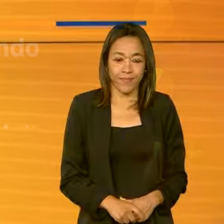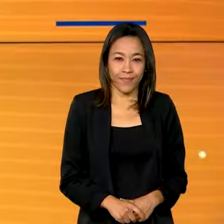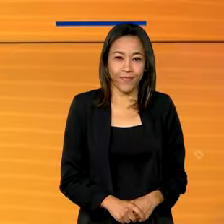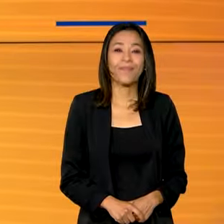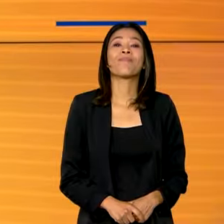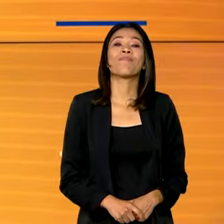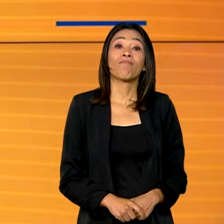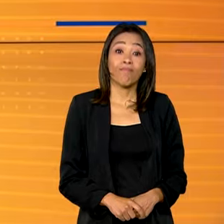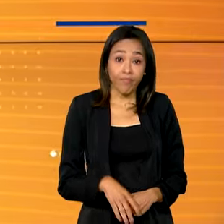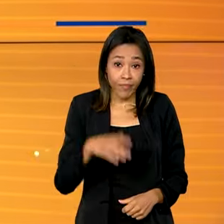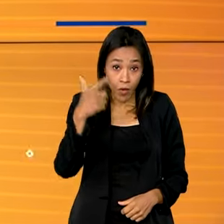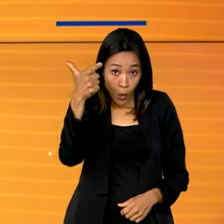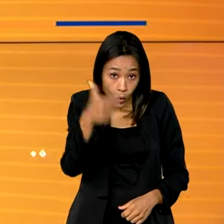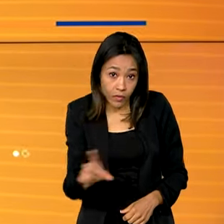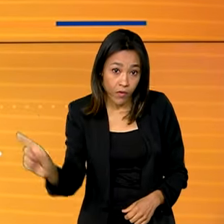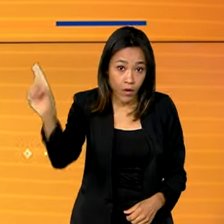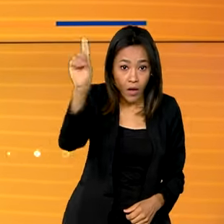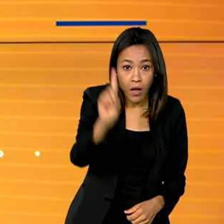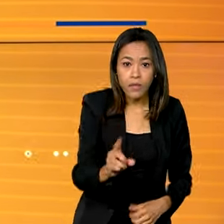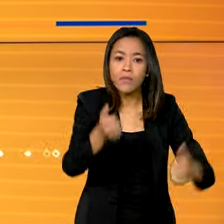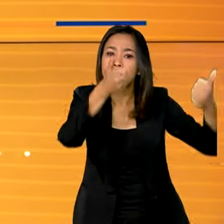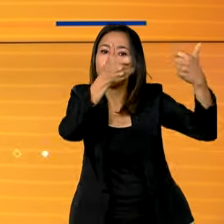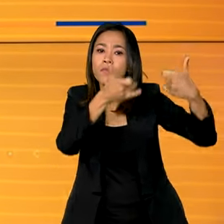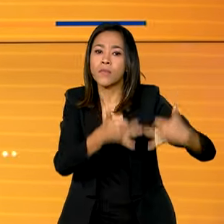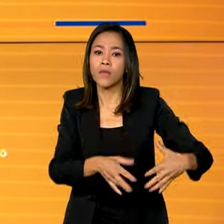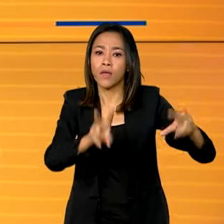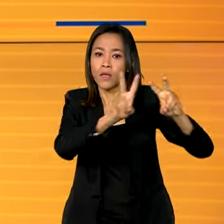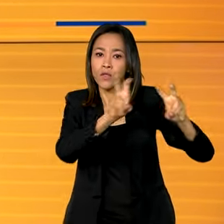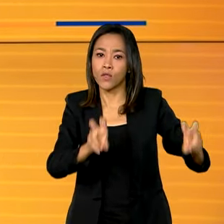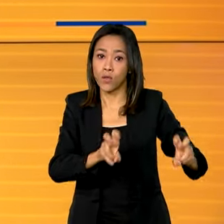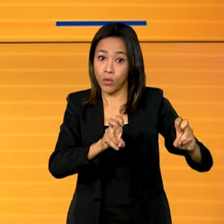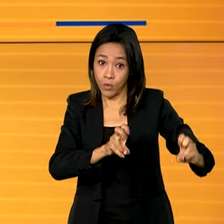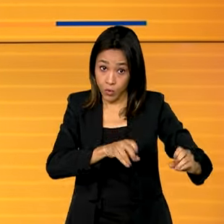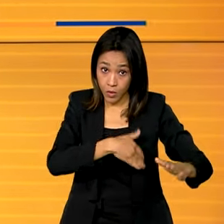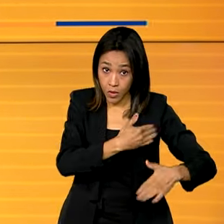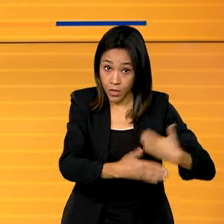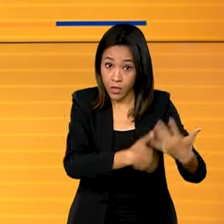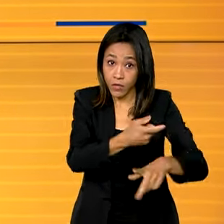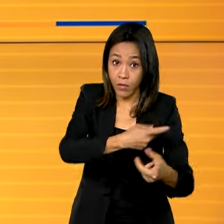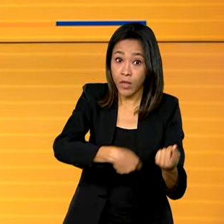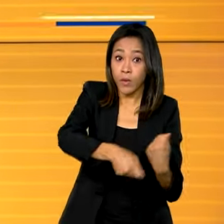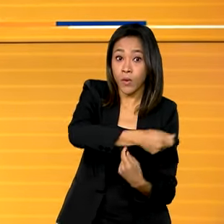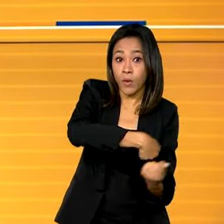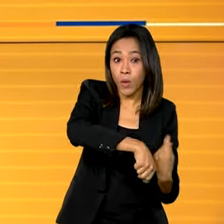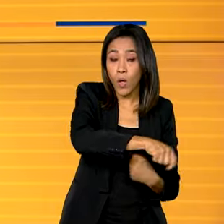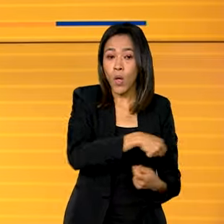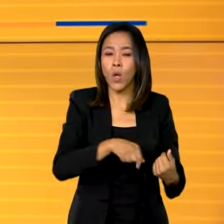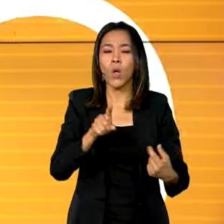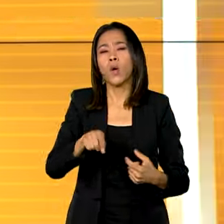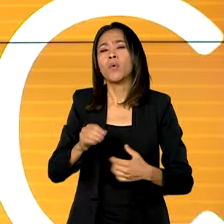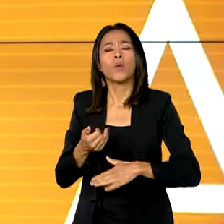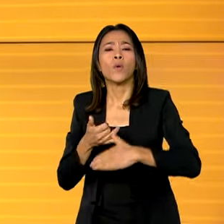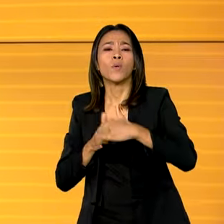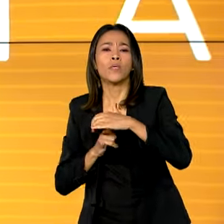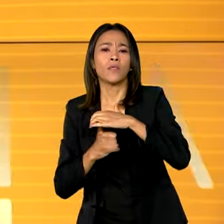já estamos de volta vamos falar de desenvolvimento econômico o programa conecta Startup Brasil desenvolvido pelo